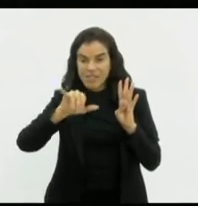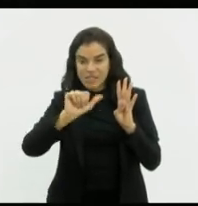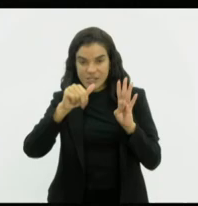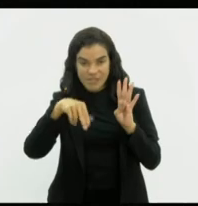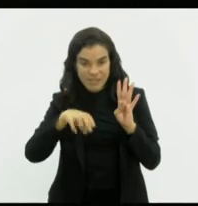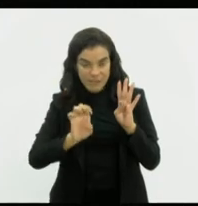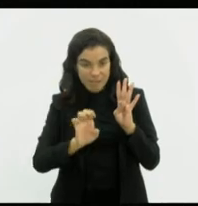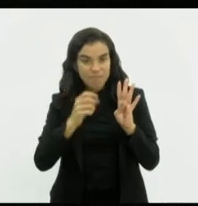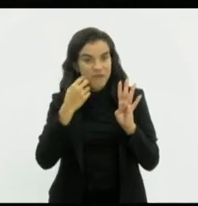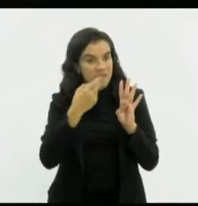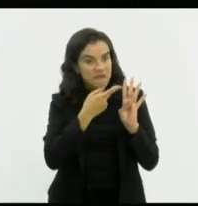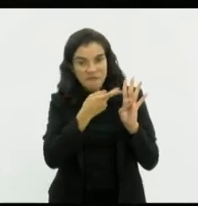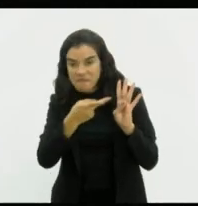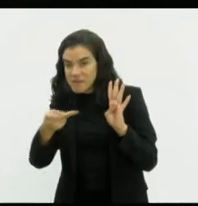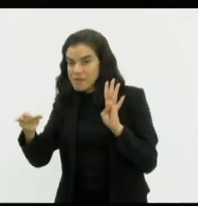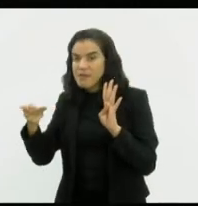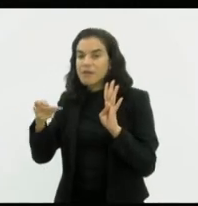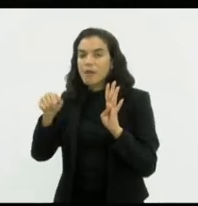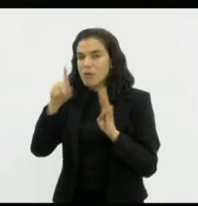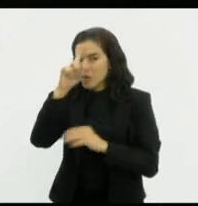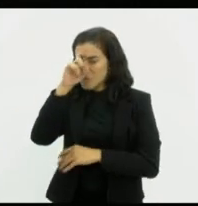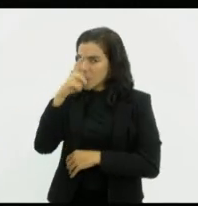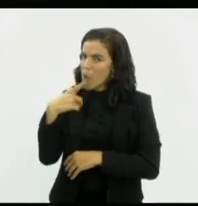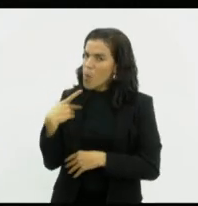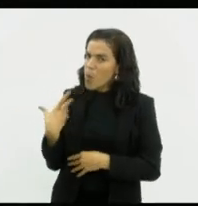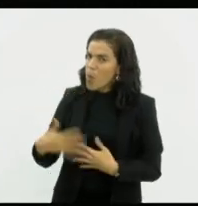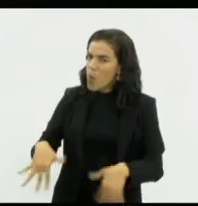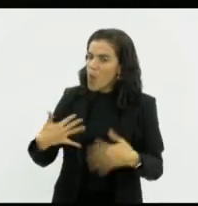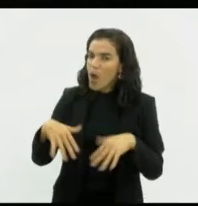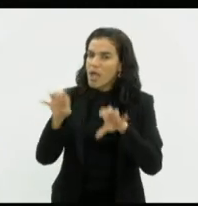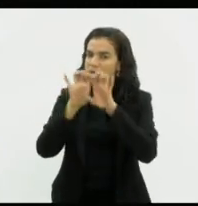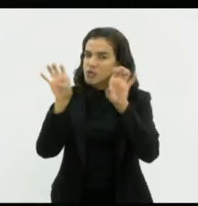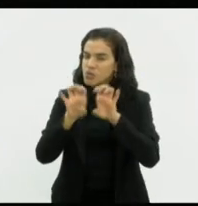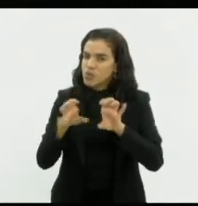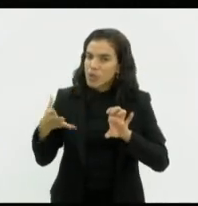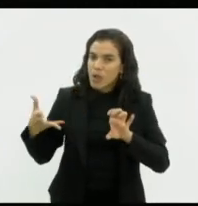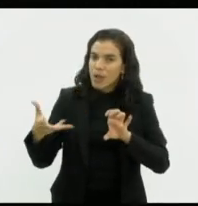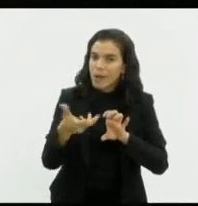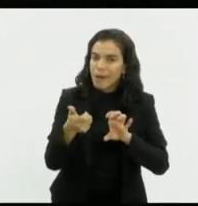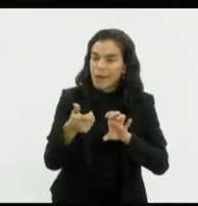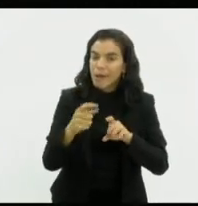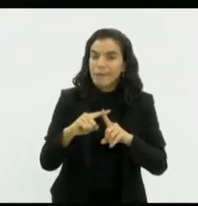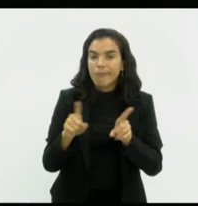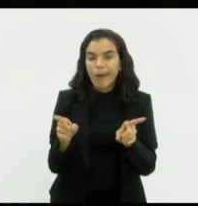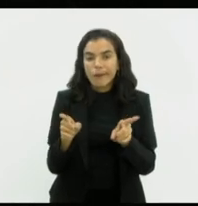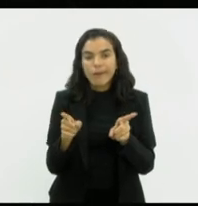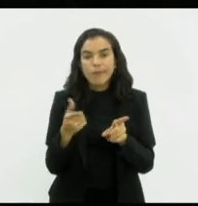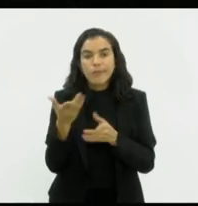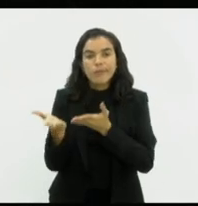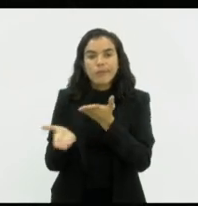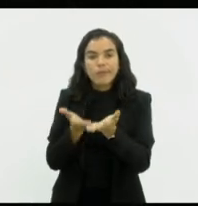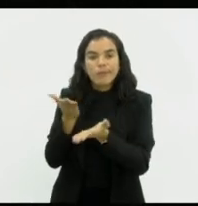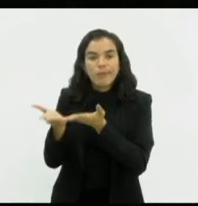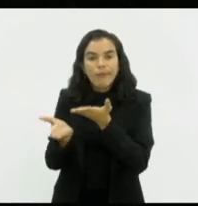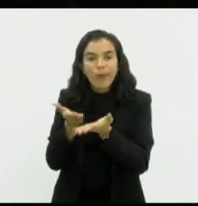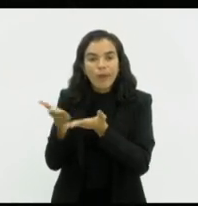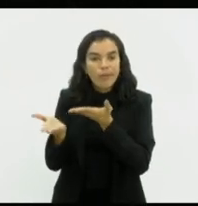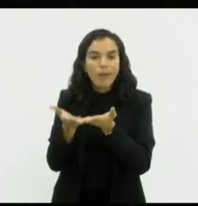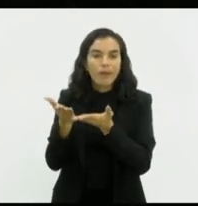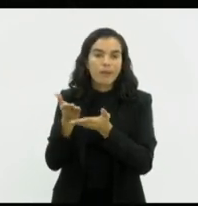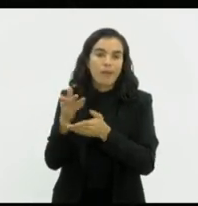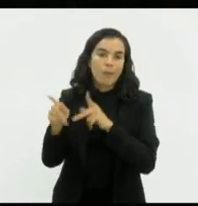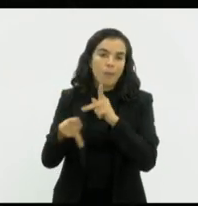INTO e vimos lá que o hospital tem uma grande estrutura, mas um elefante branco, porque não atende a demanda da